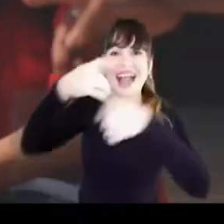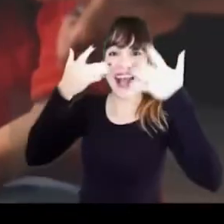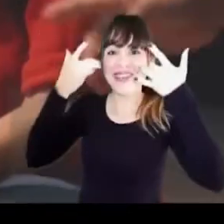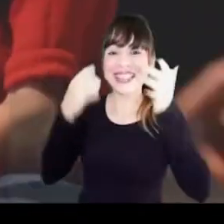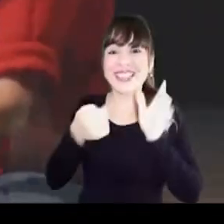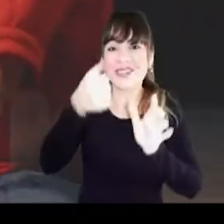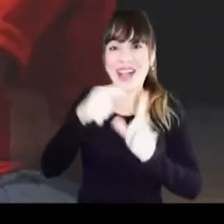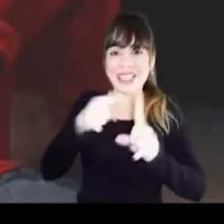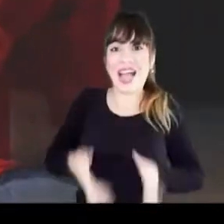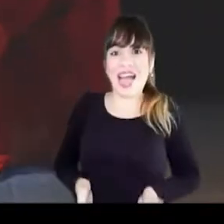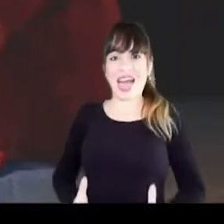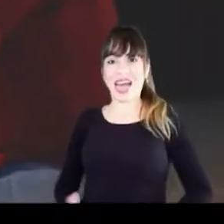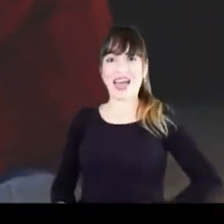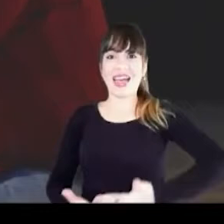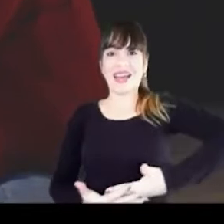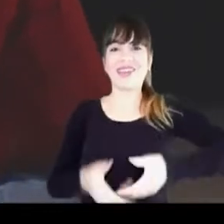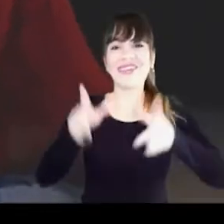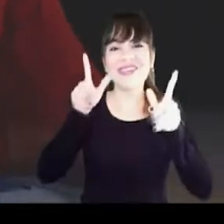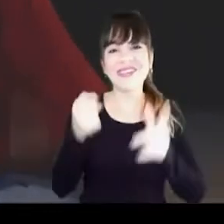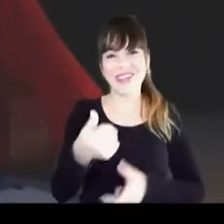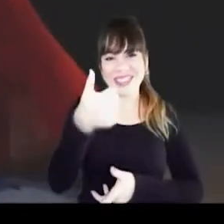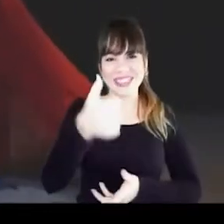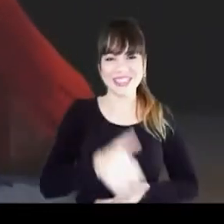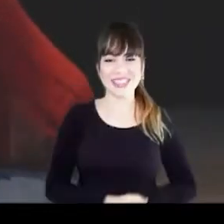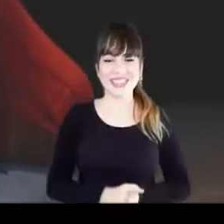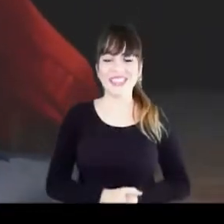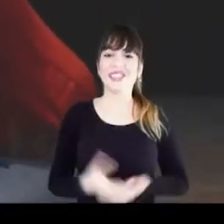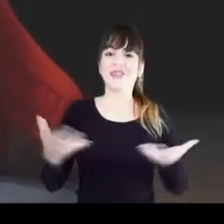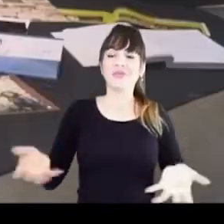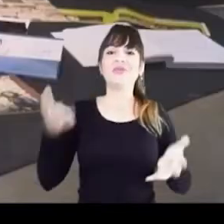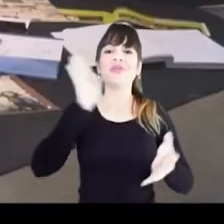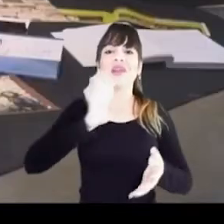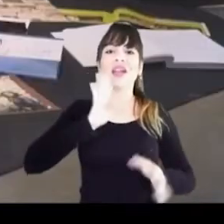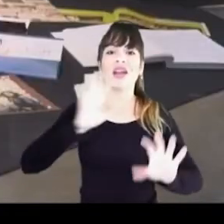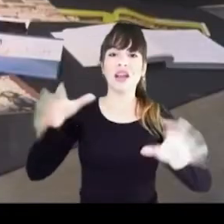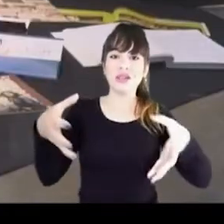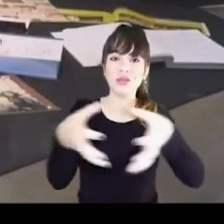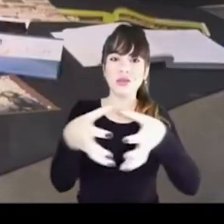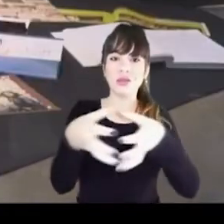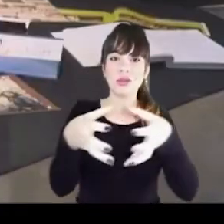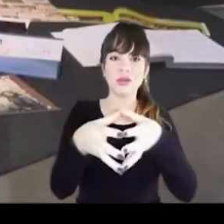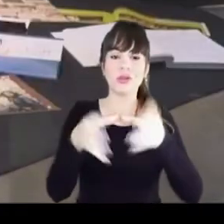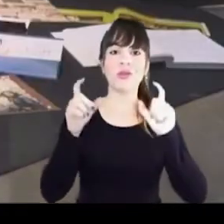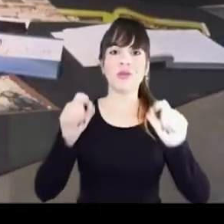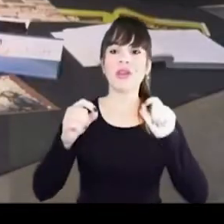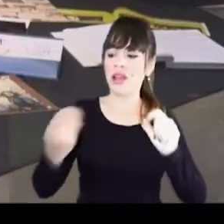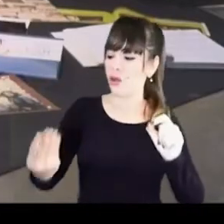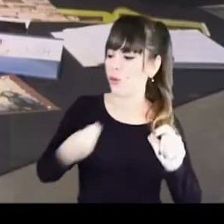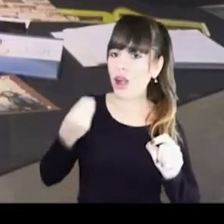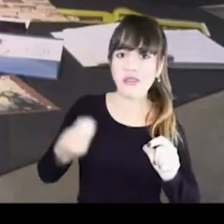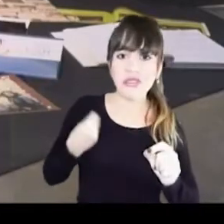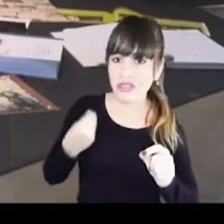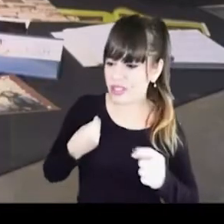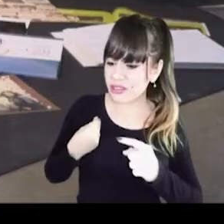no palco, né? E aqui está ainda o Yuri pequenininho. É muito legal essa coisa do grupo.